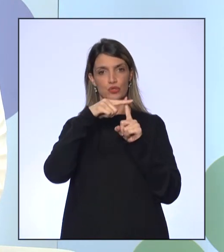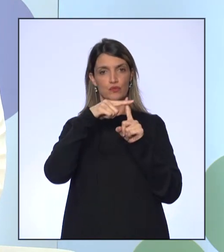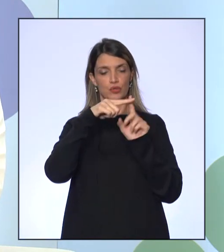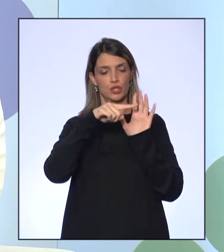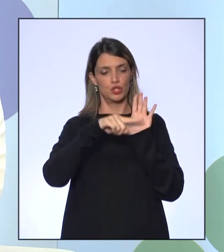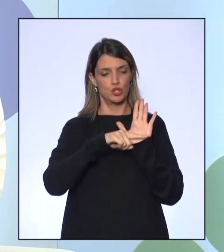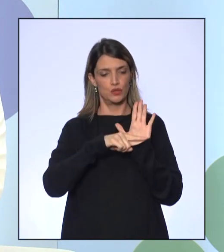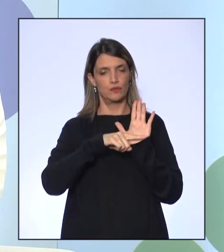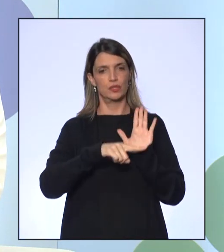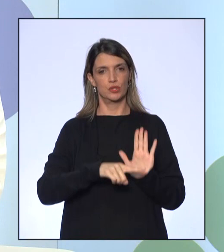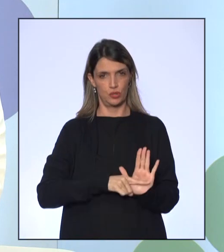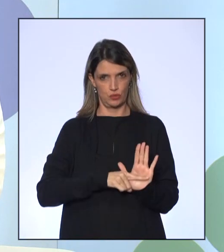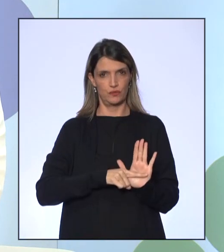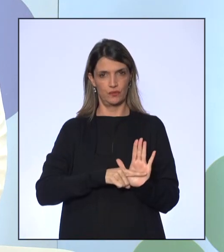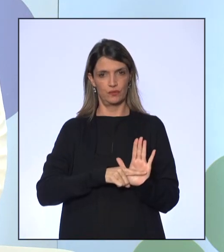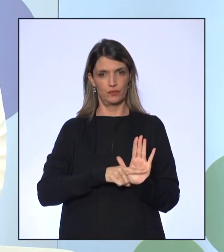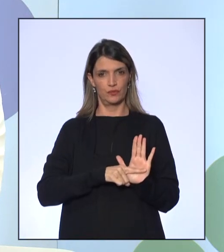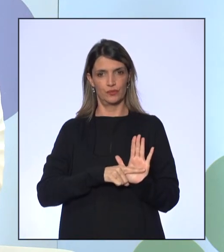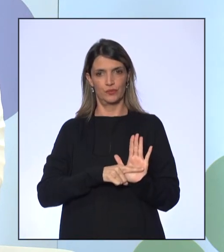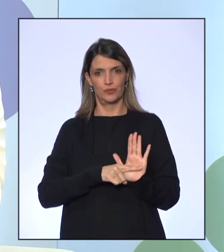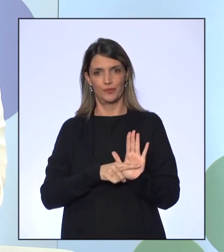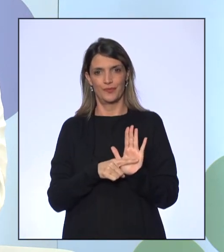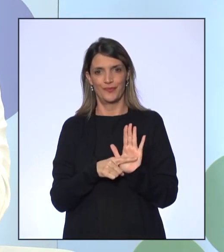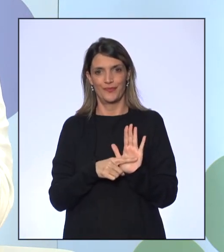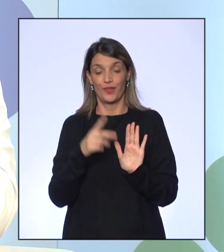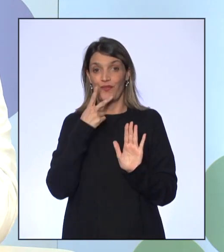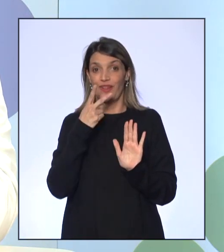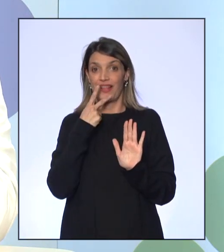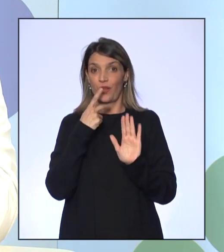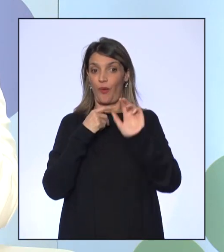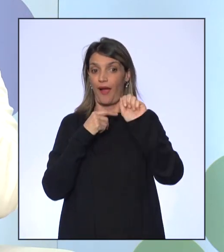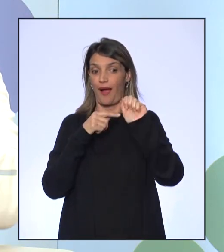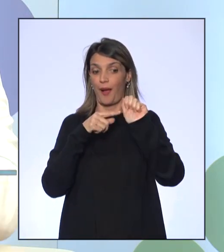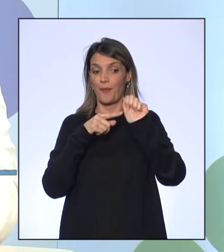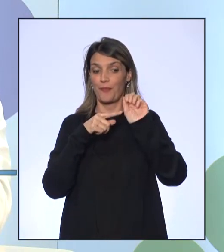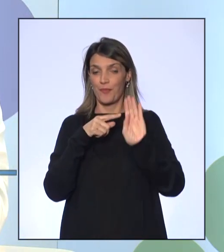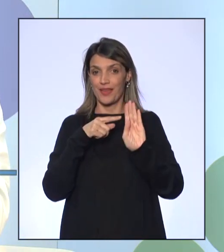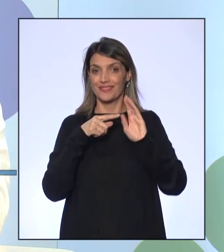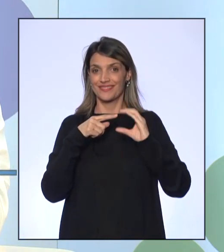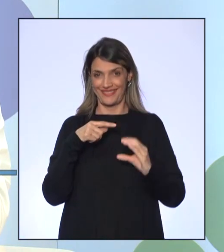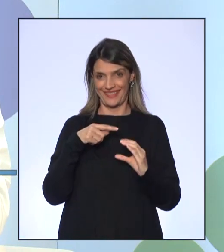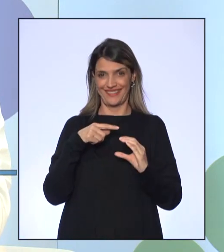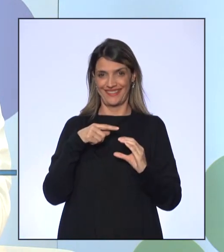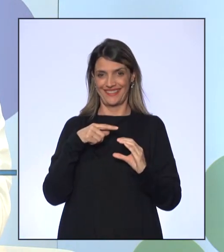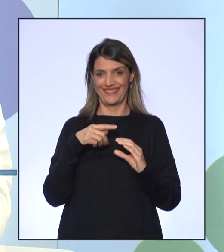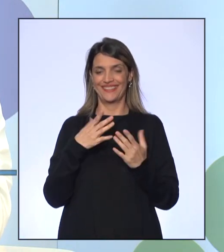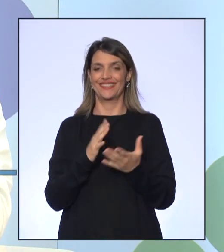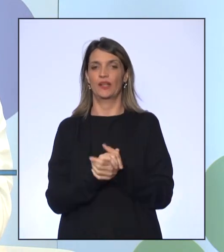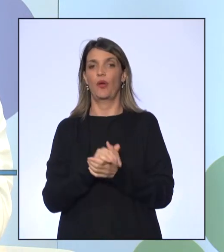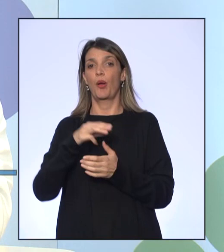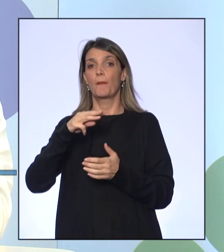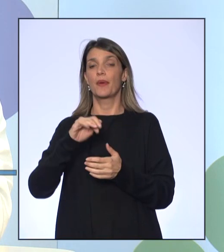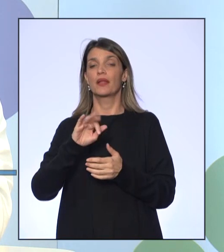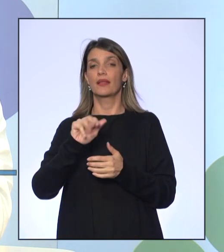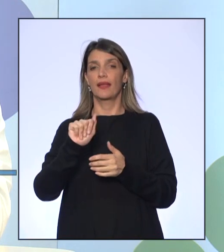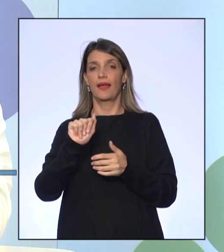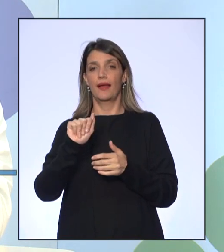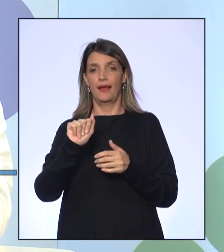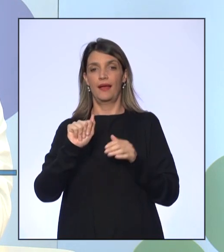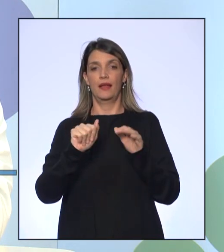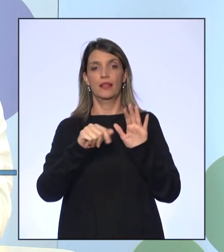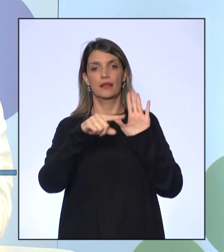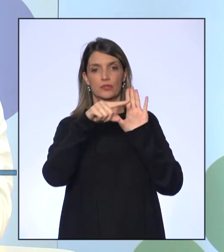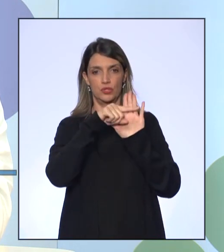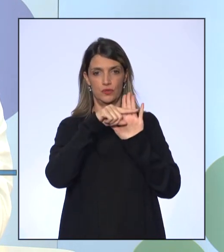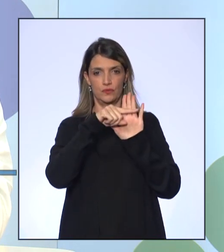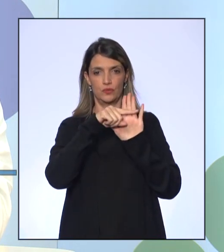e negativo né eu tô falando em ordem de a b e ser tão a maria falou